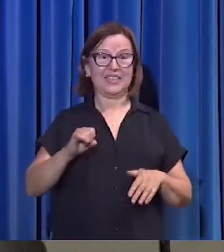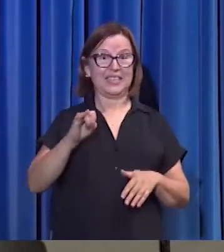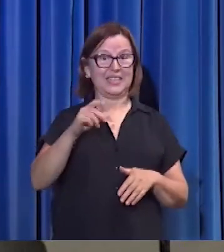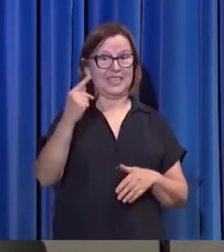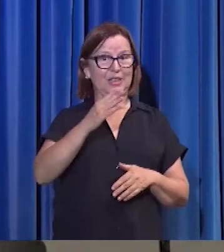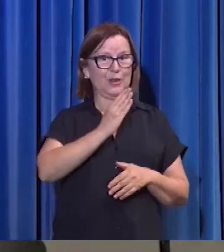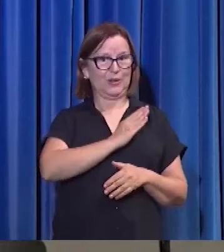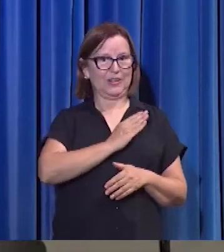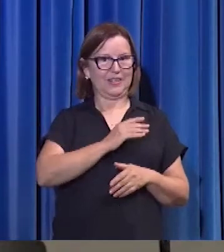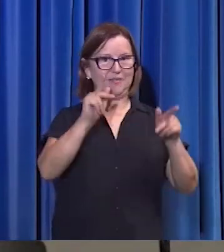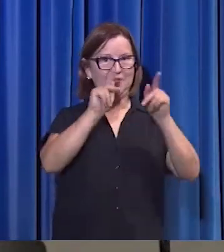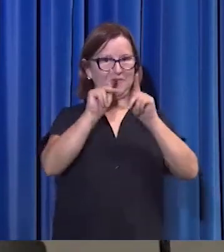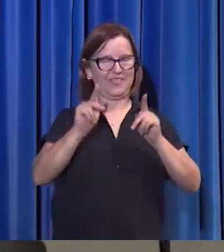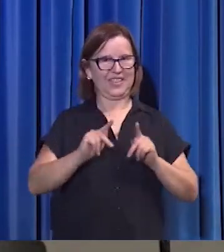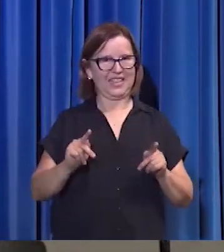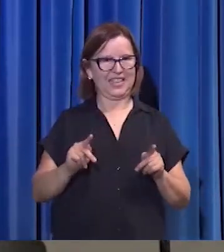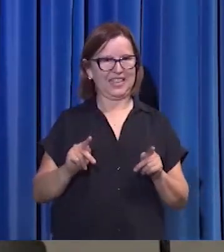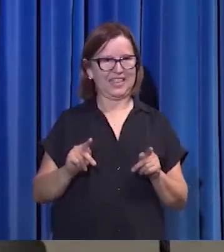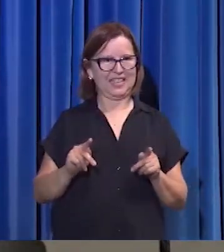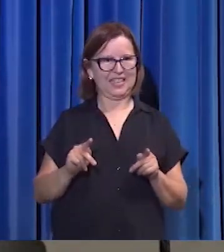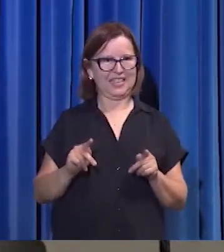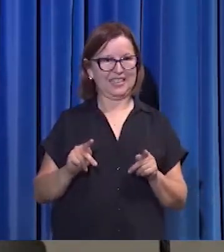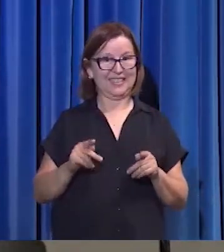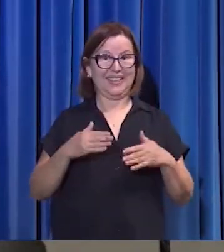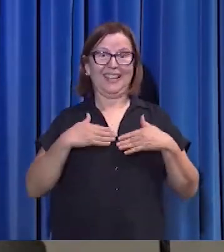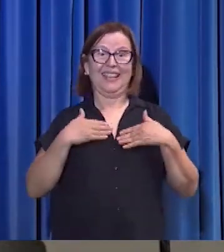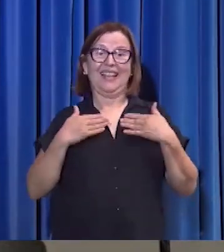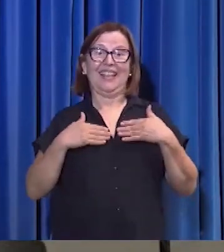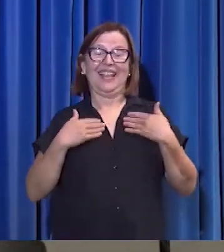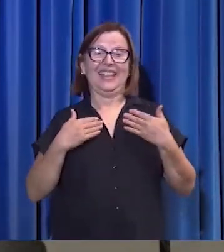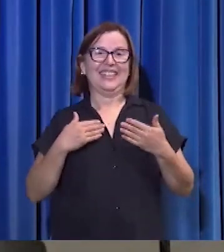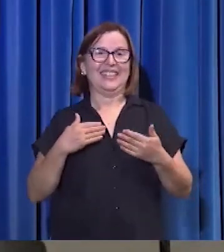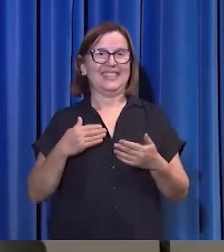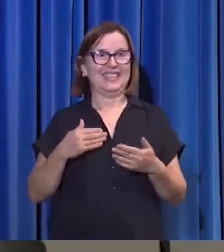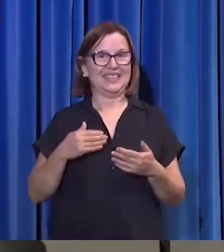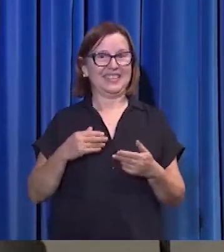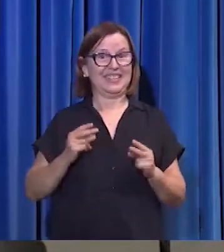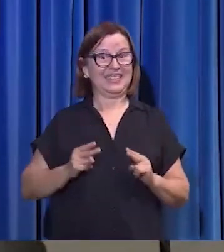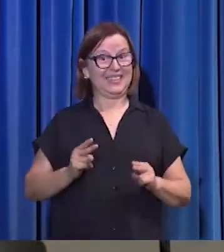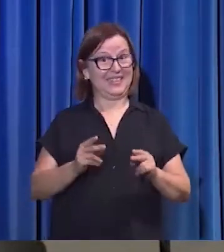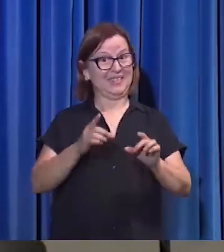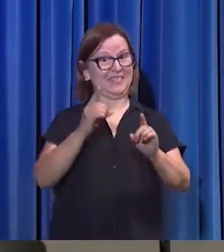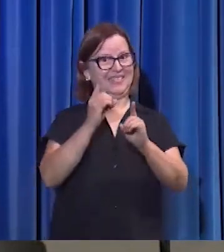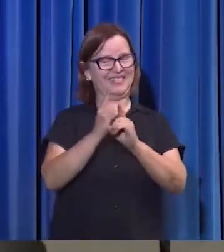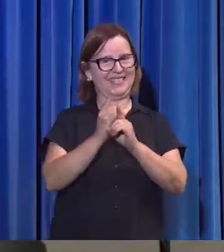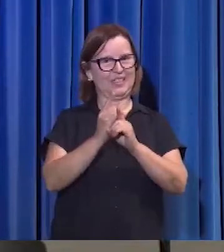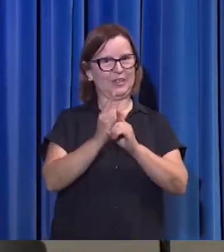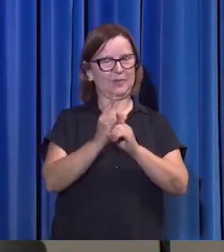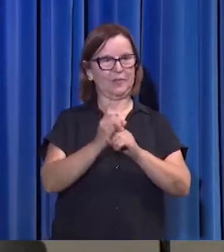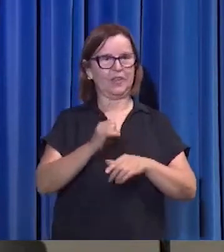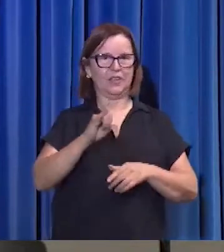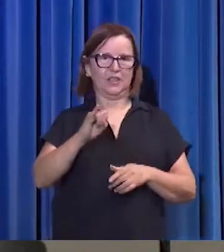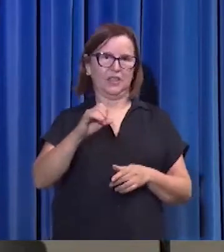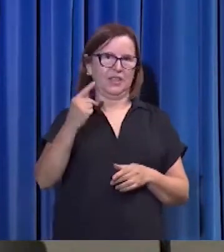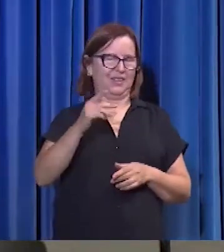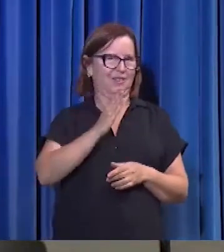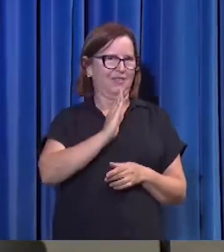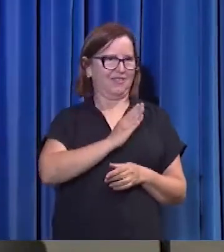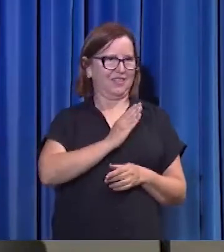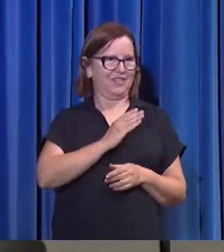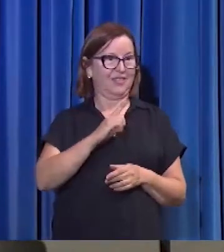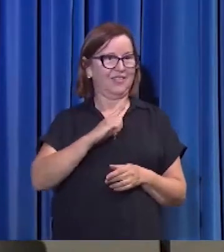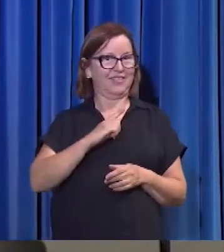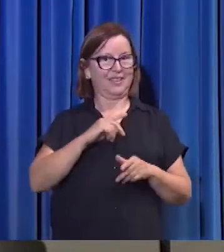em paz, bem contente e alegre sempre te acharás. Se teu coração estiver em